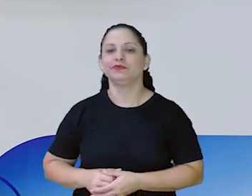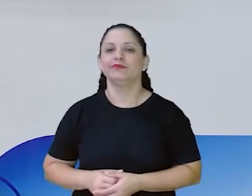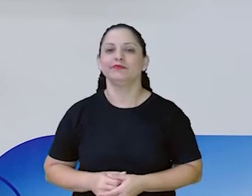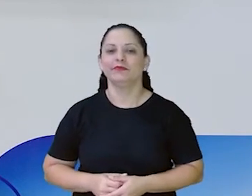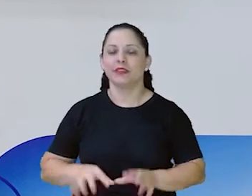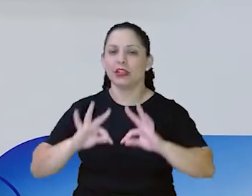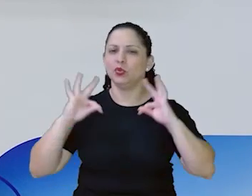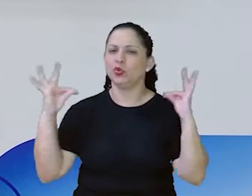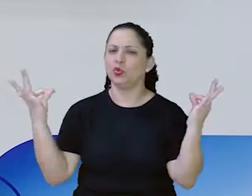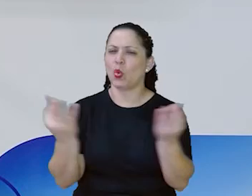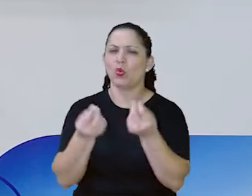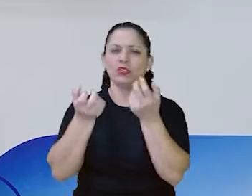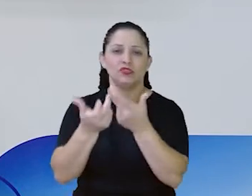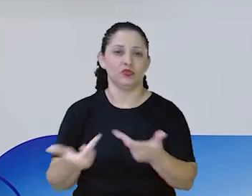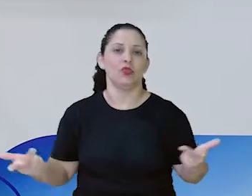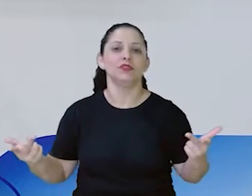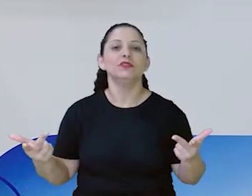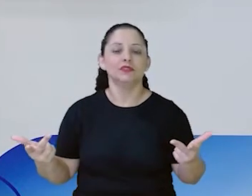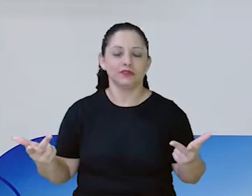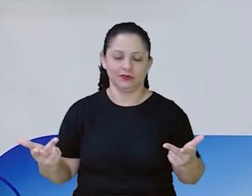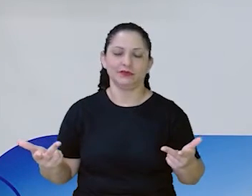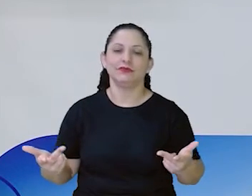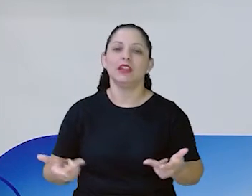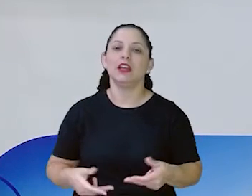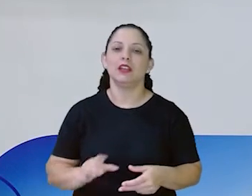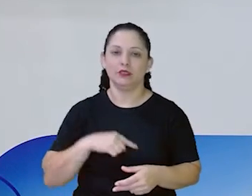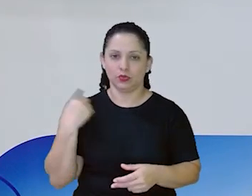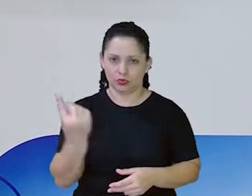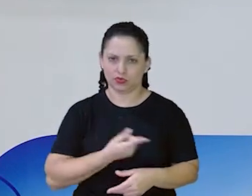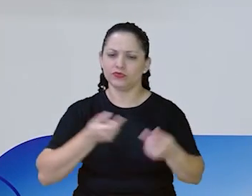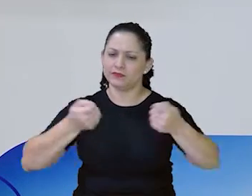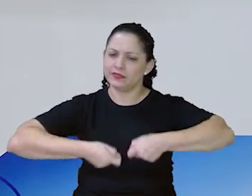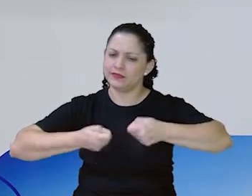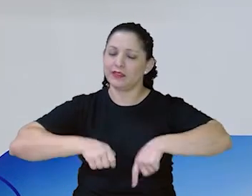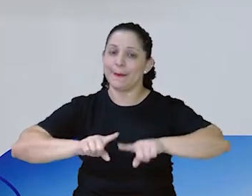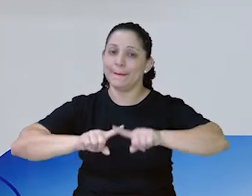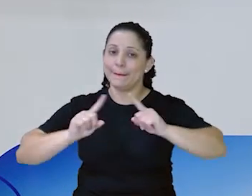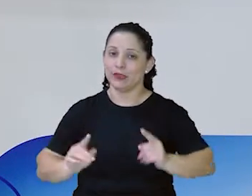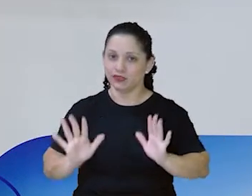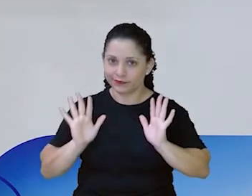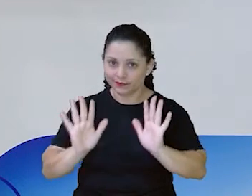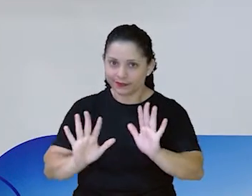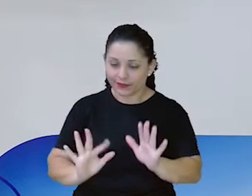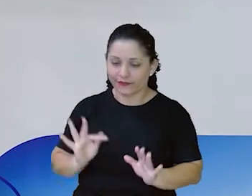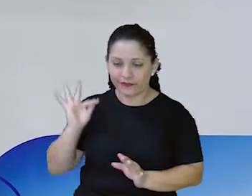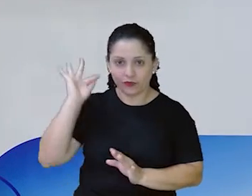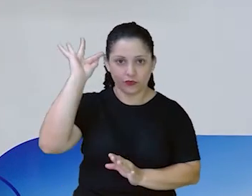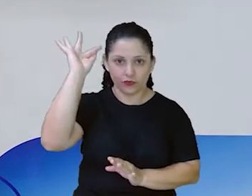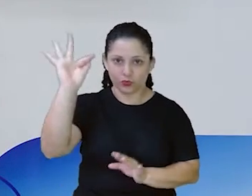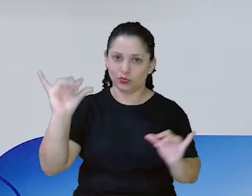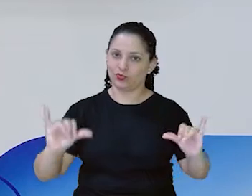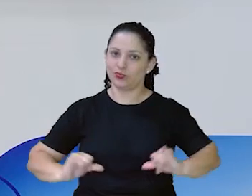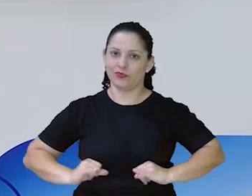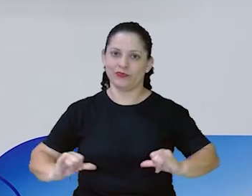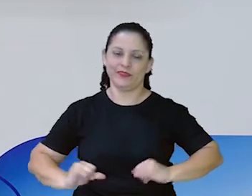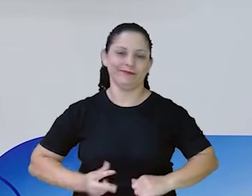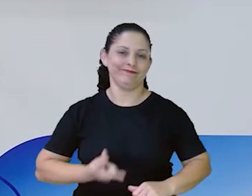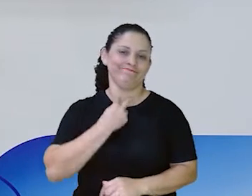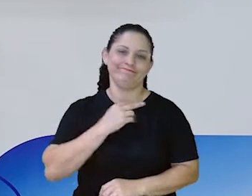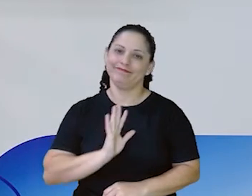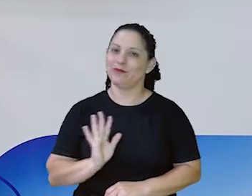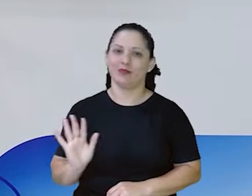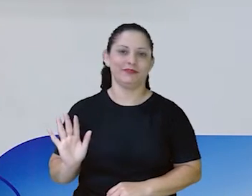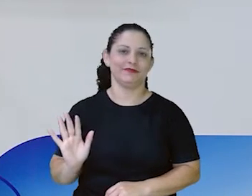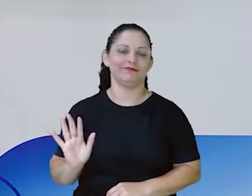as nossas necessidades serão atendidas, mas, claro, a gente não vai fazer com que as gerações futuras sofram por conta disso.